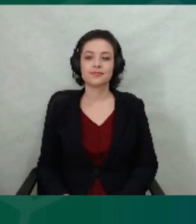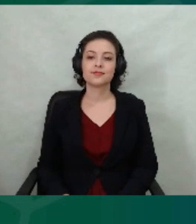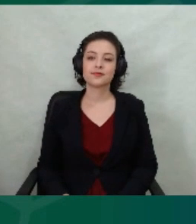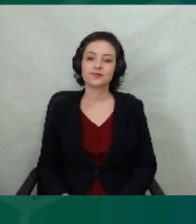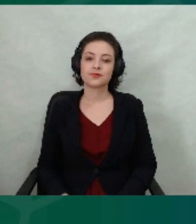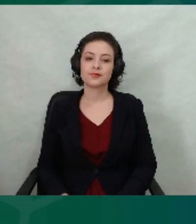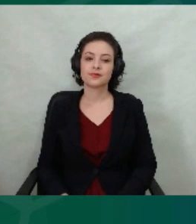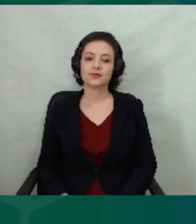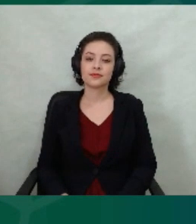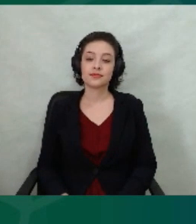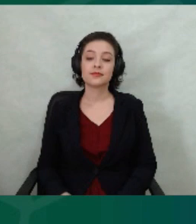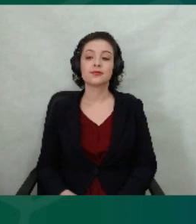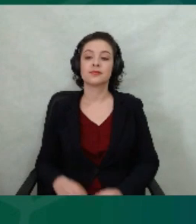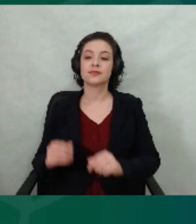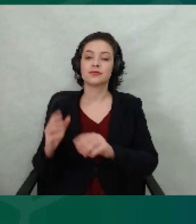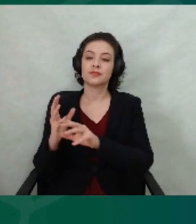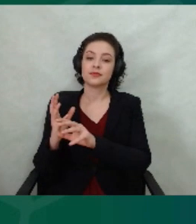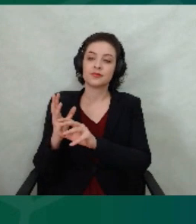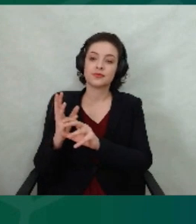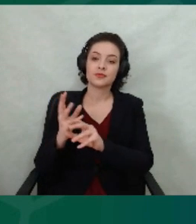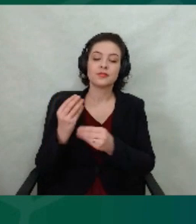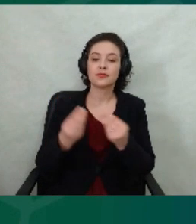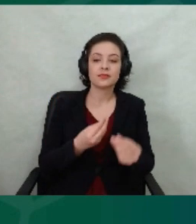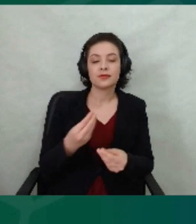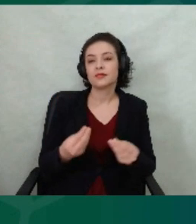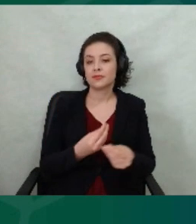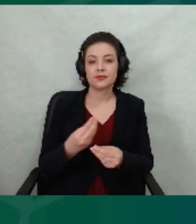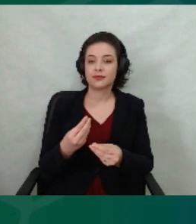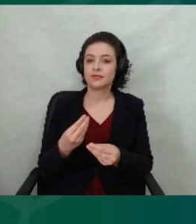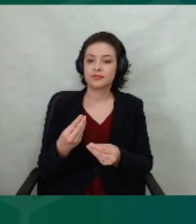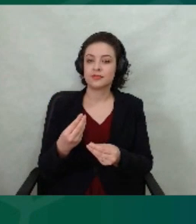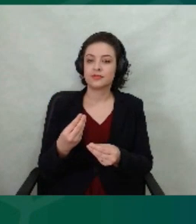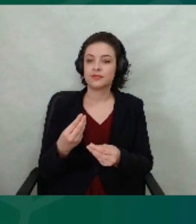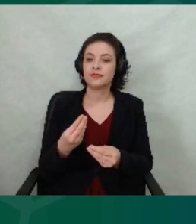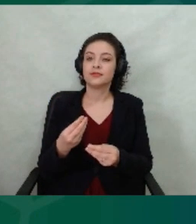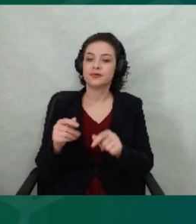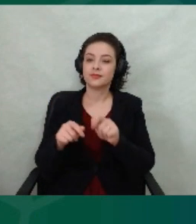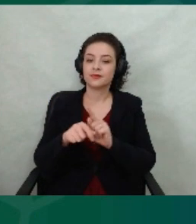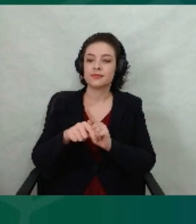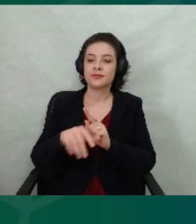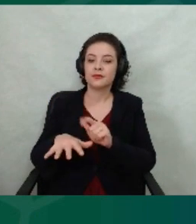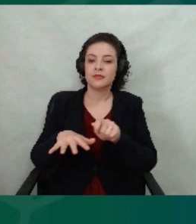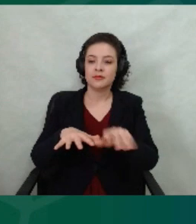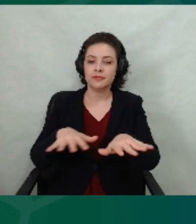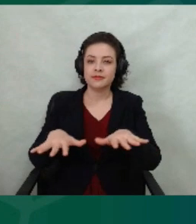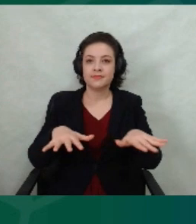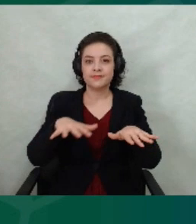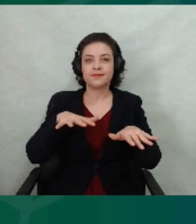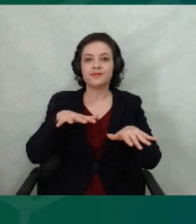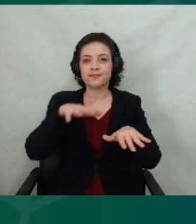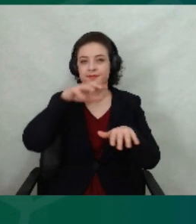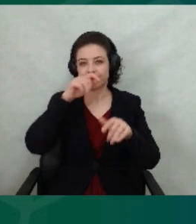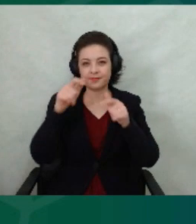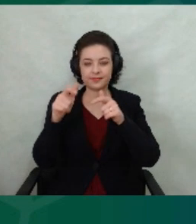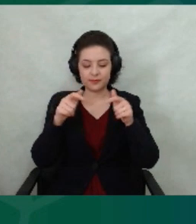As formas de transmissão do SARS-CoV-2, né, do coronavírus, ele se espalha principalmente pelas vias aéreas, né,